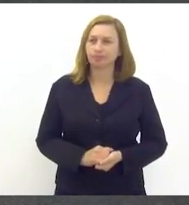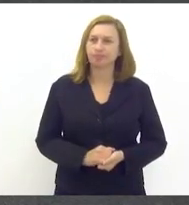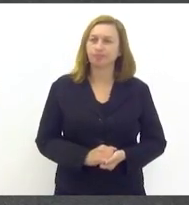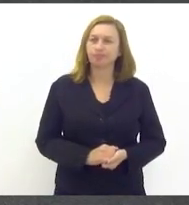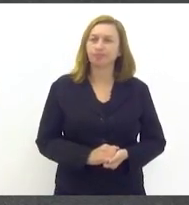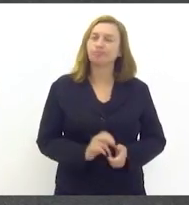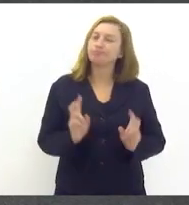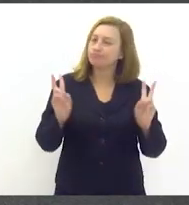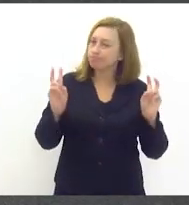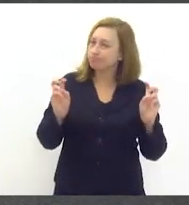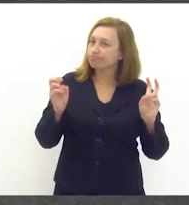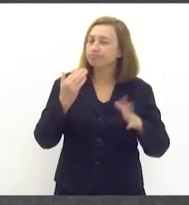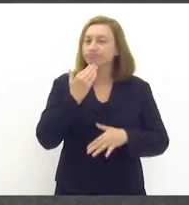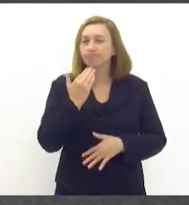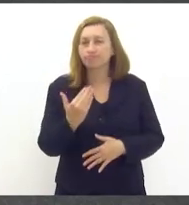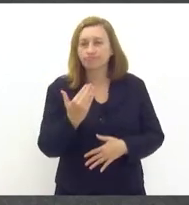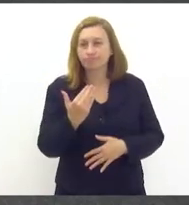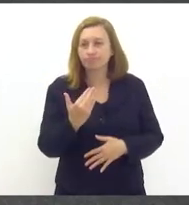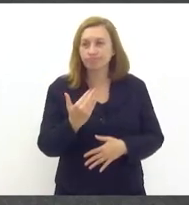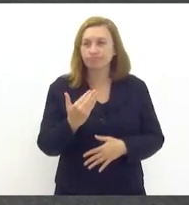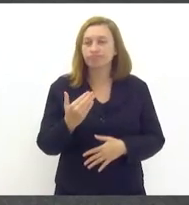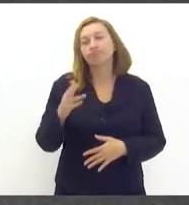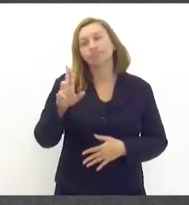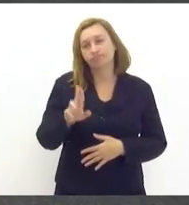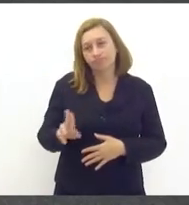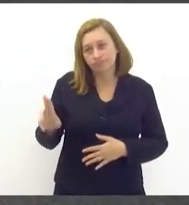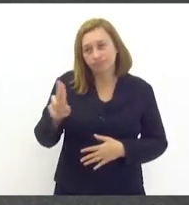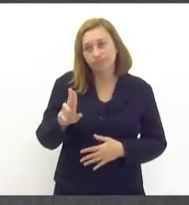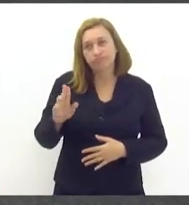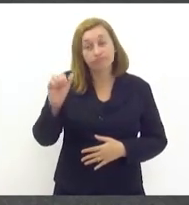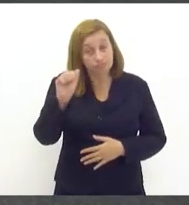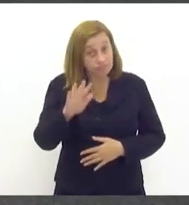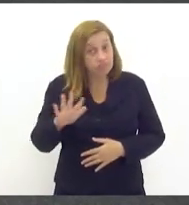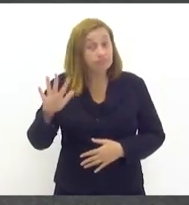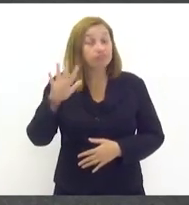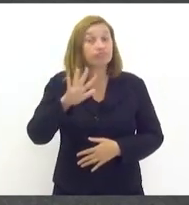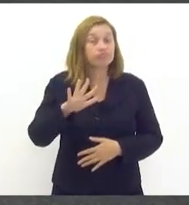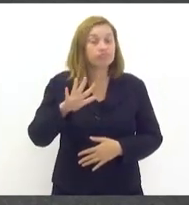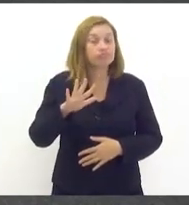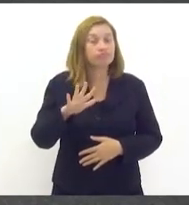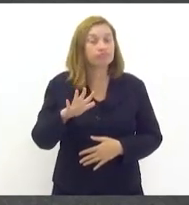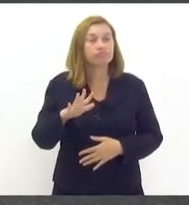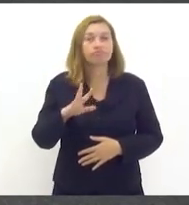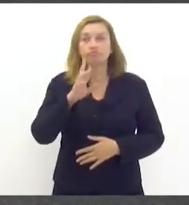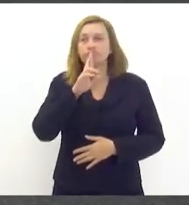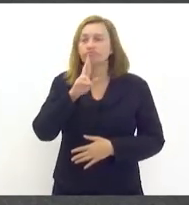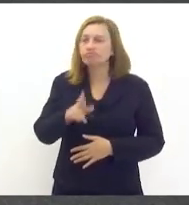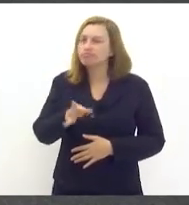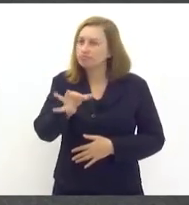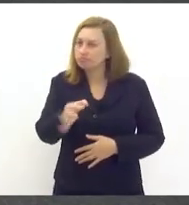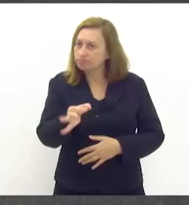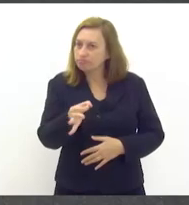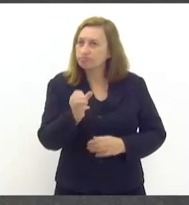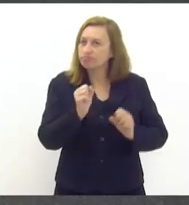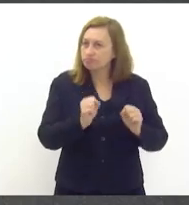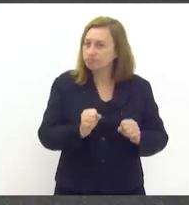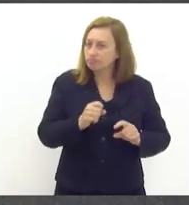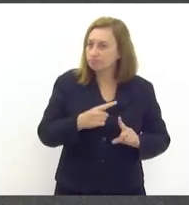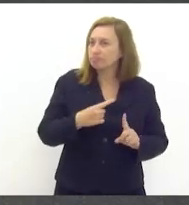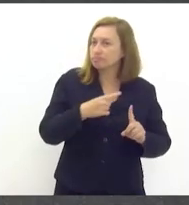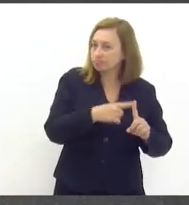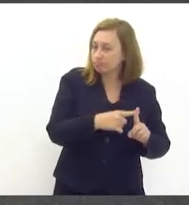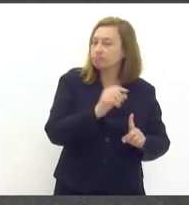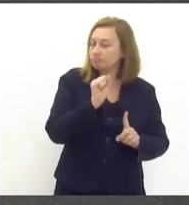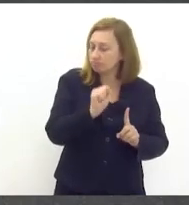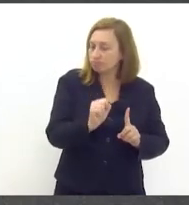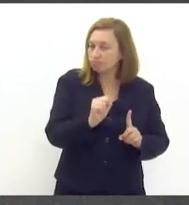contrapartida deve ser pedida para a universidade como um todo e ela tem respondido pode ser mais pode